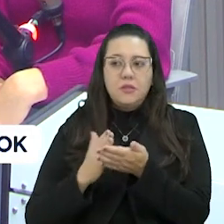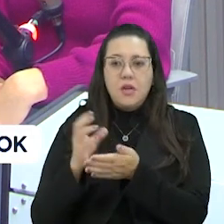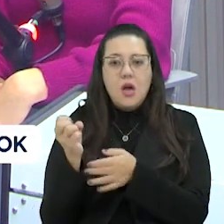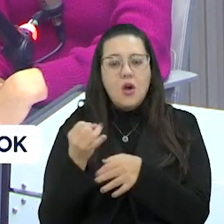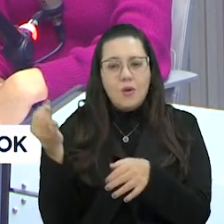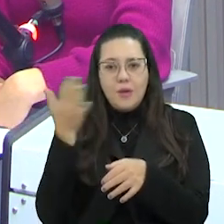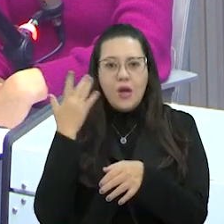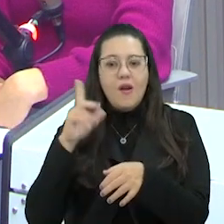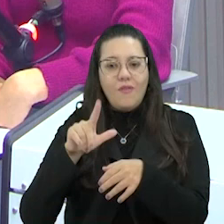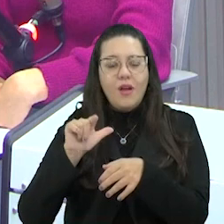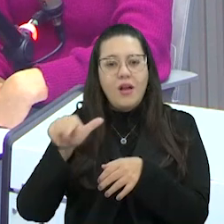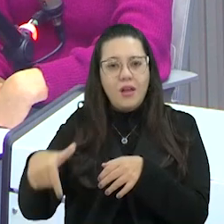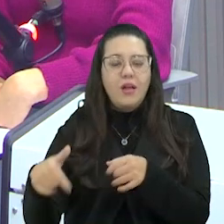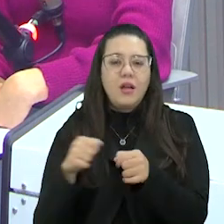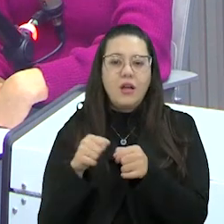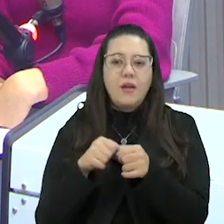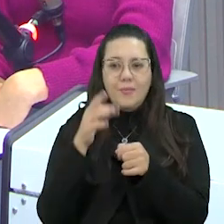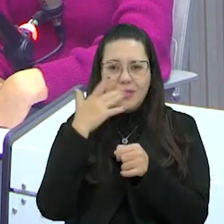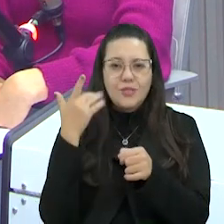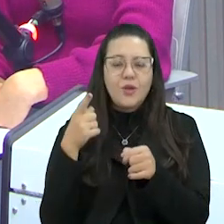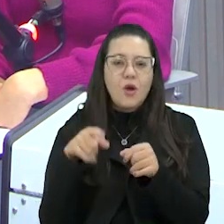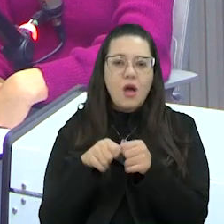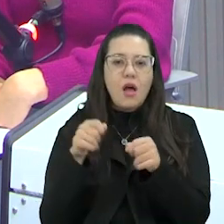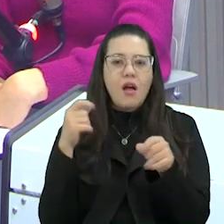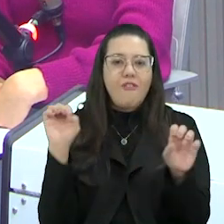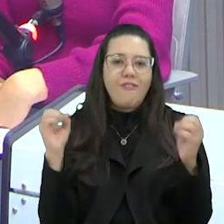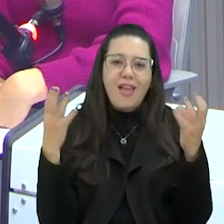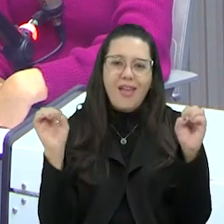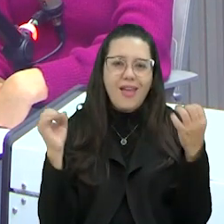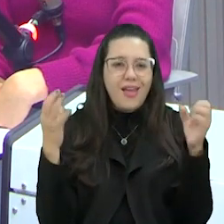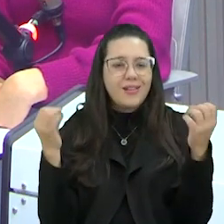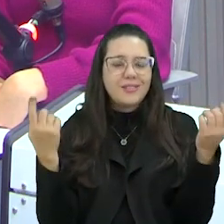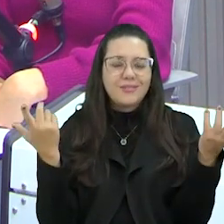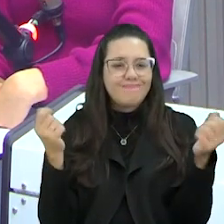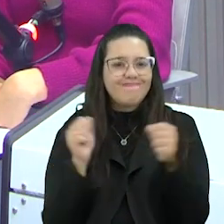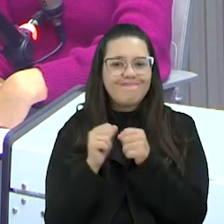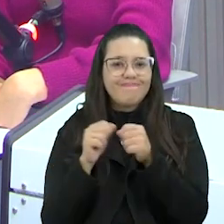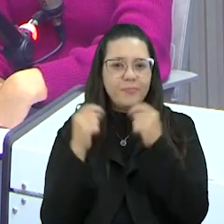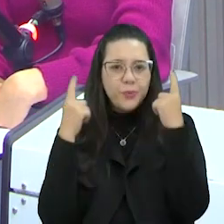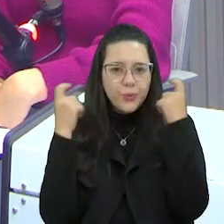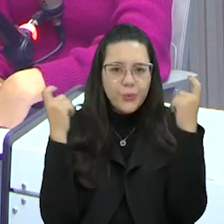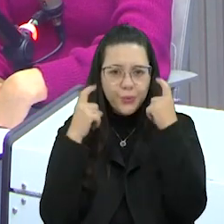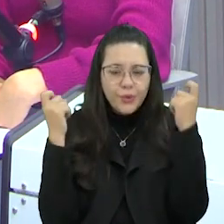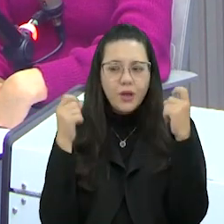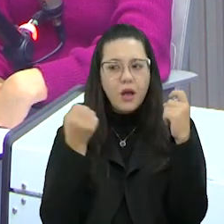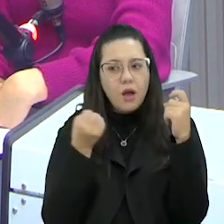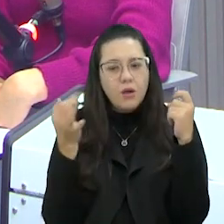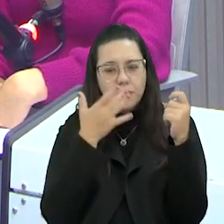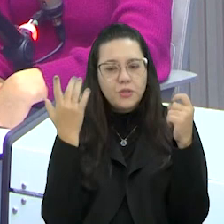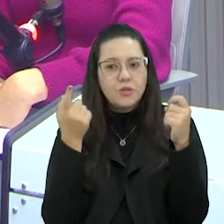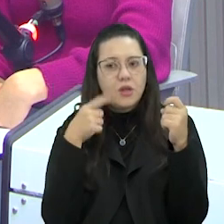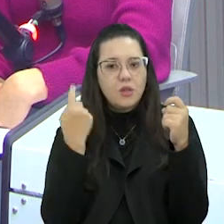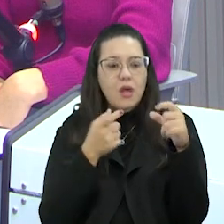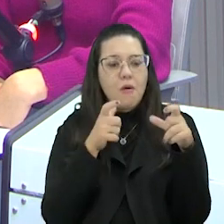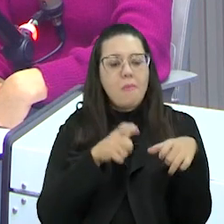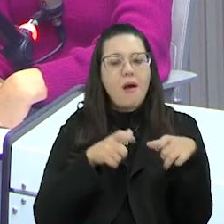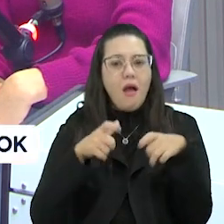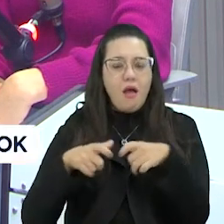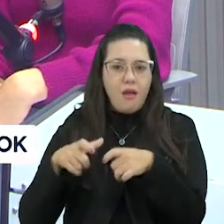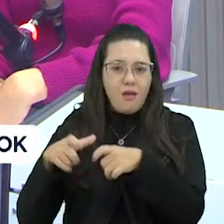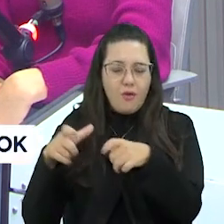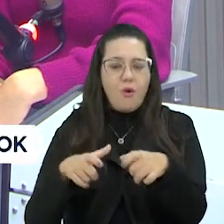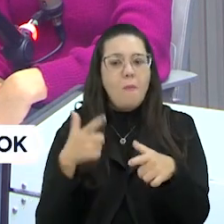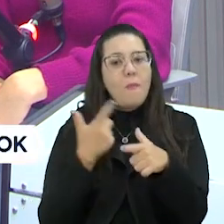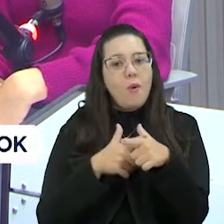pessoal vai trabalhar no outro dia. Nós temos essa questão e isso está sendo observado também, né? Então a gente está ouvindo aí o pessoal dos bairros que estão trazendo